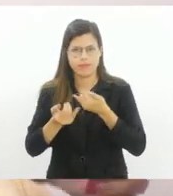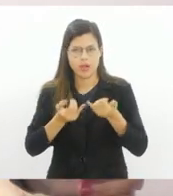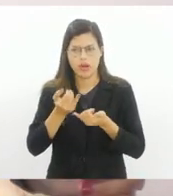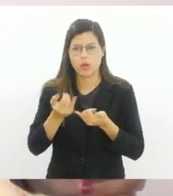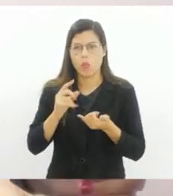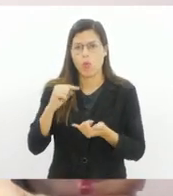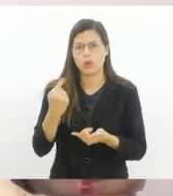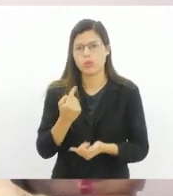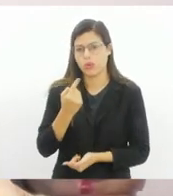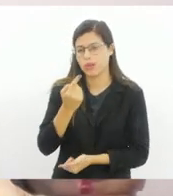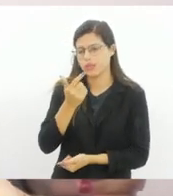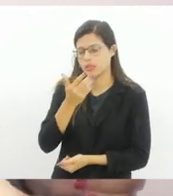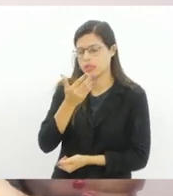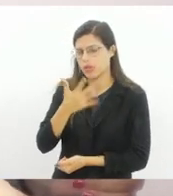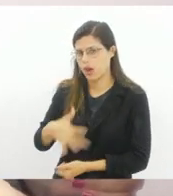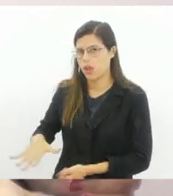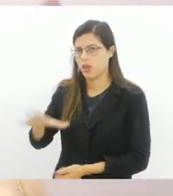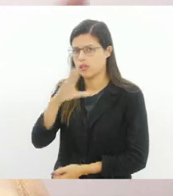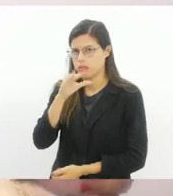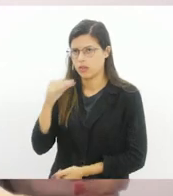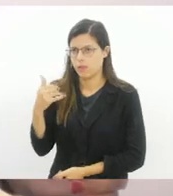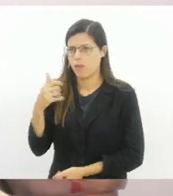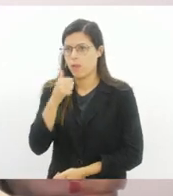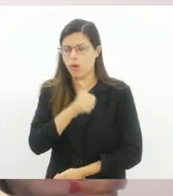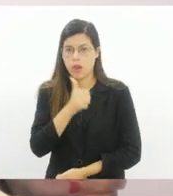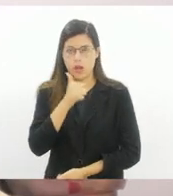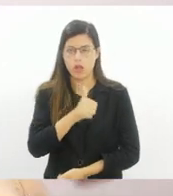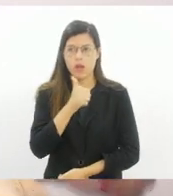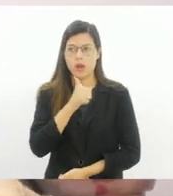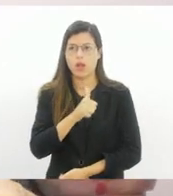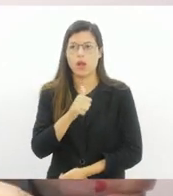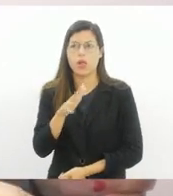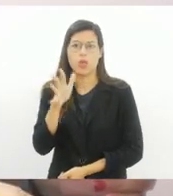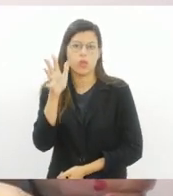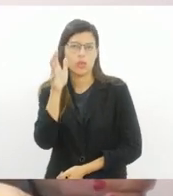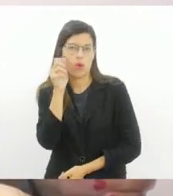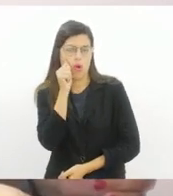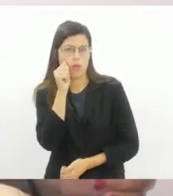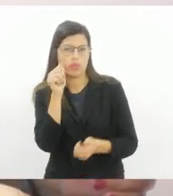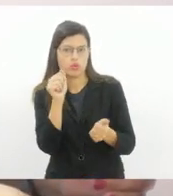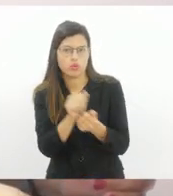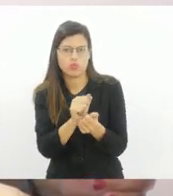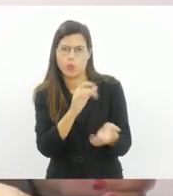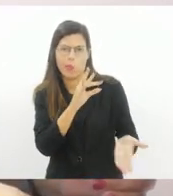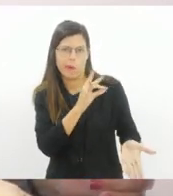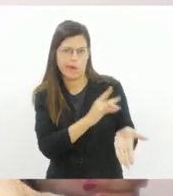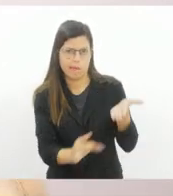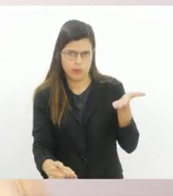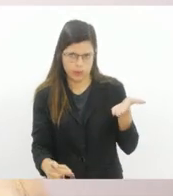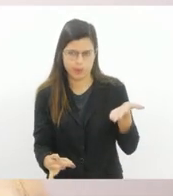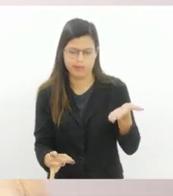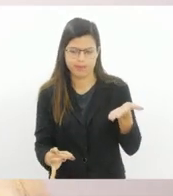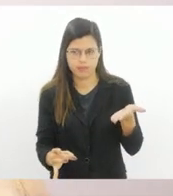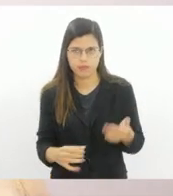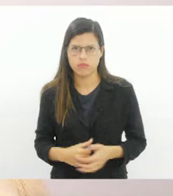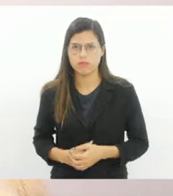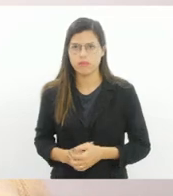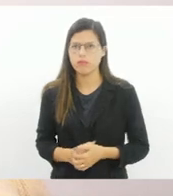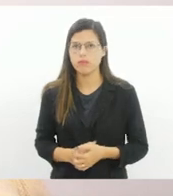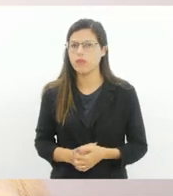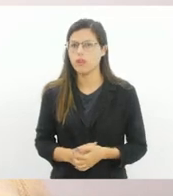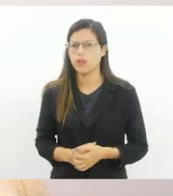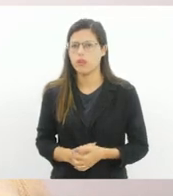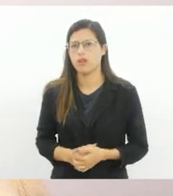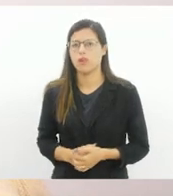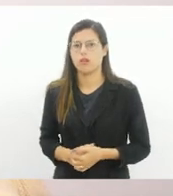as nossas mulheres, elas dormem com seus inimigos. Tá? Quando a gente